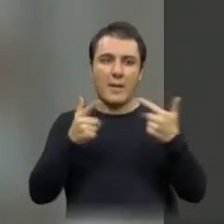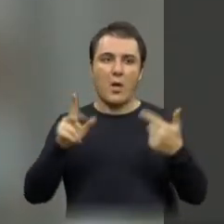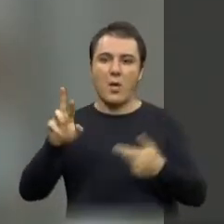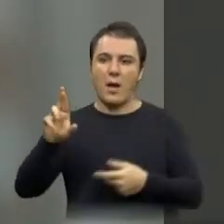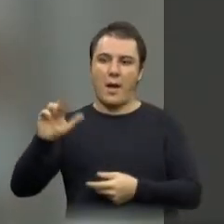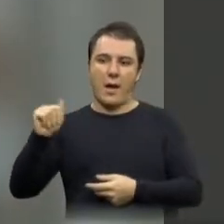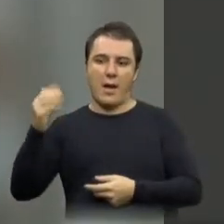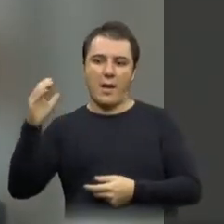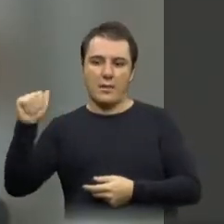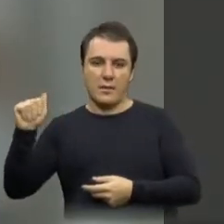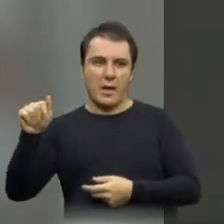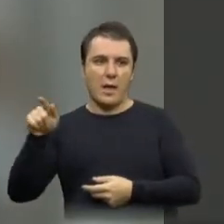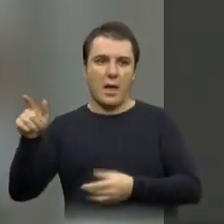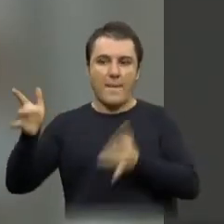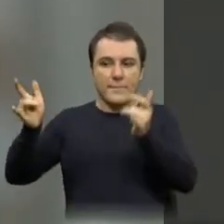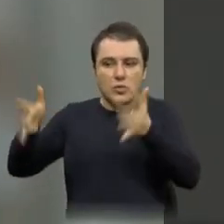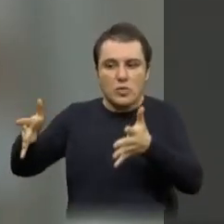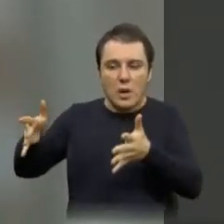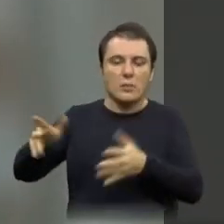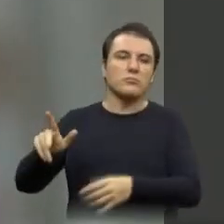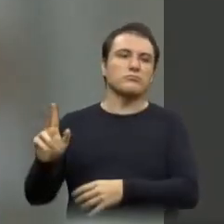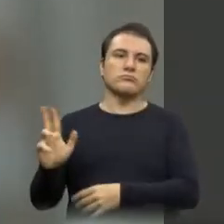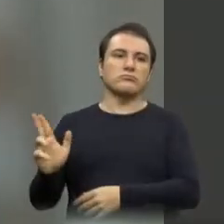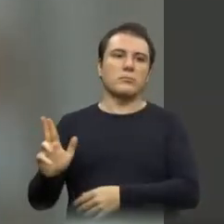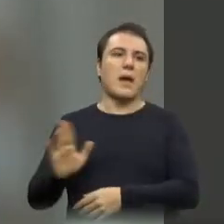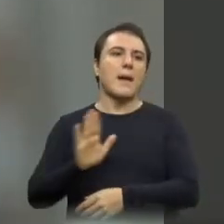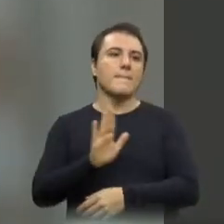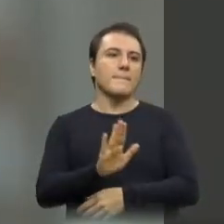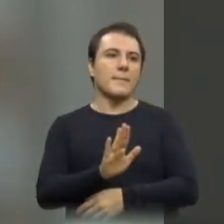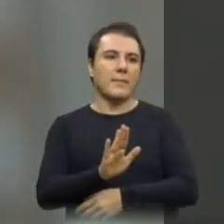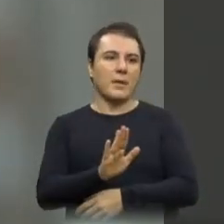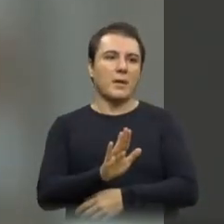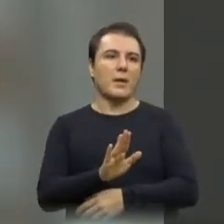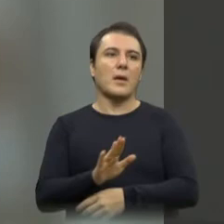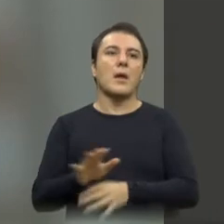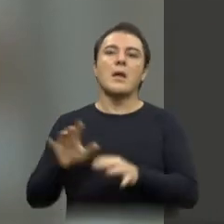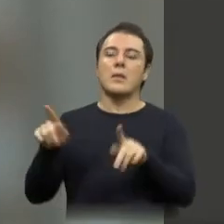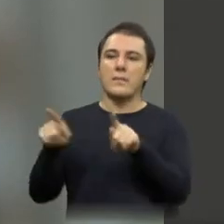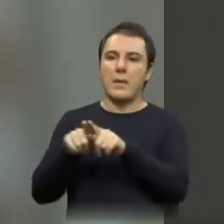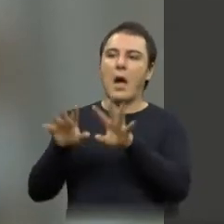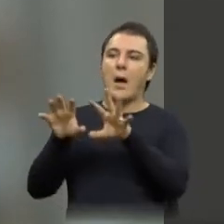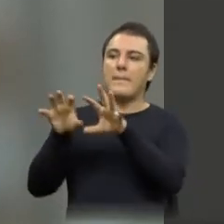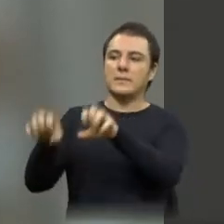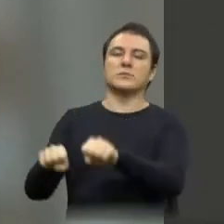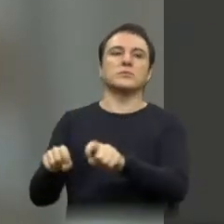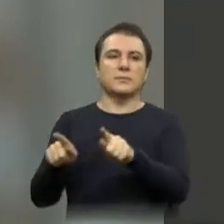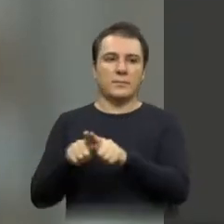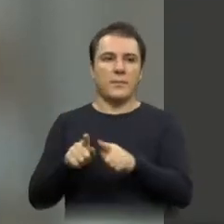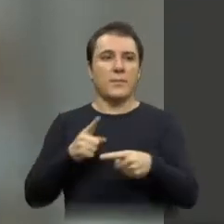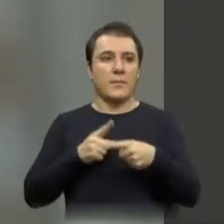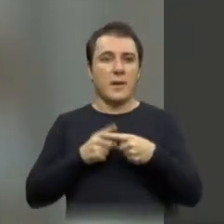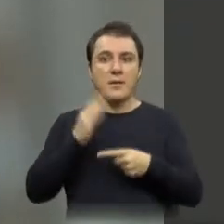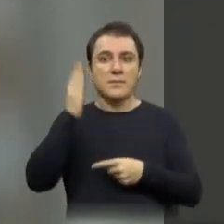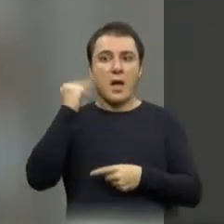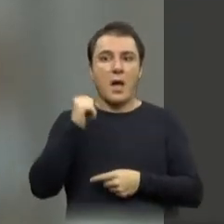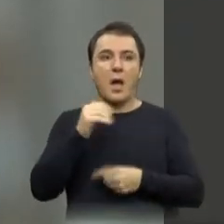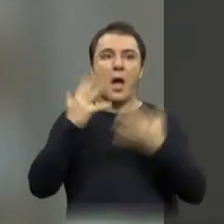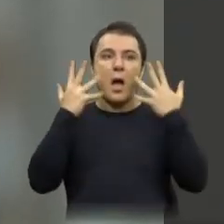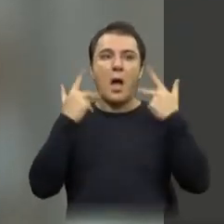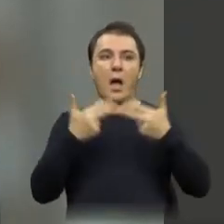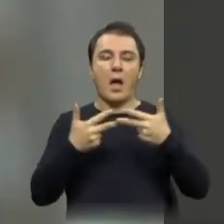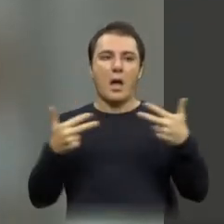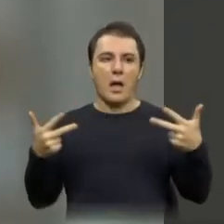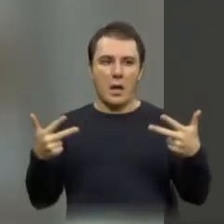pessoa que foi pega em flagrante, não estava abandonando, mas o animal de raça foi apreendido também. Ressalto que os animais estão